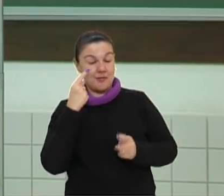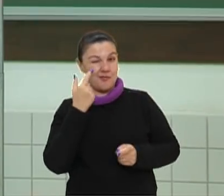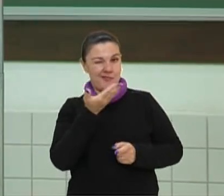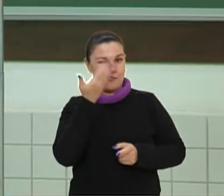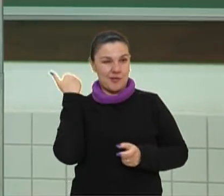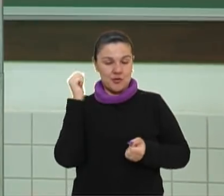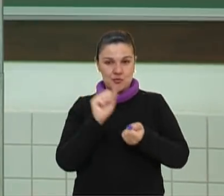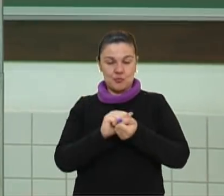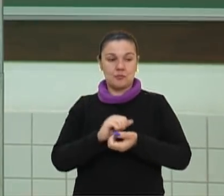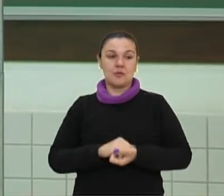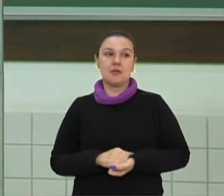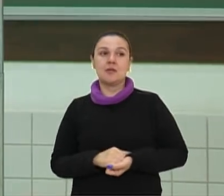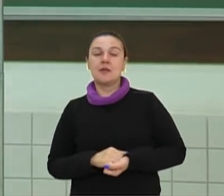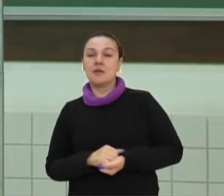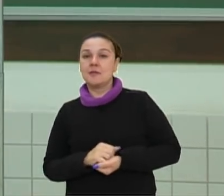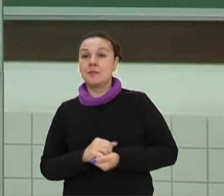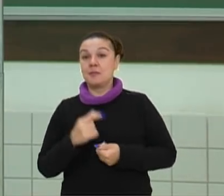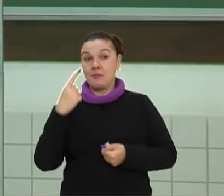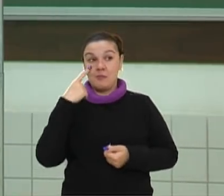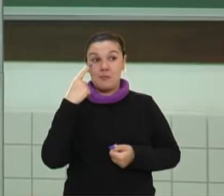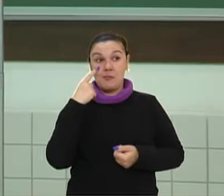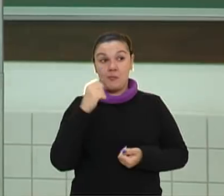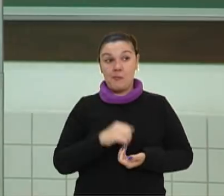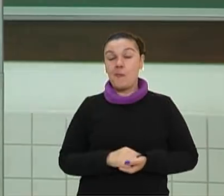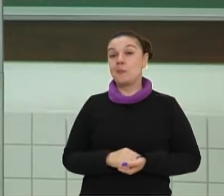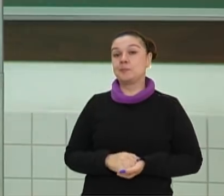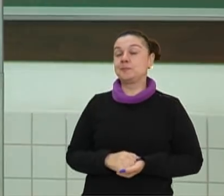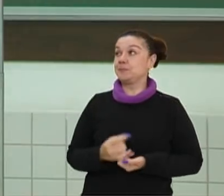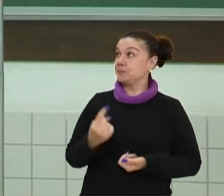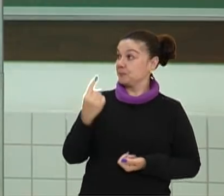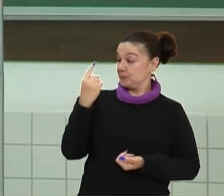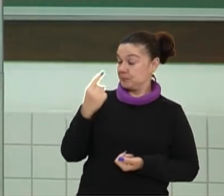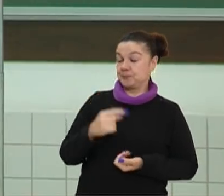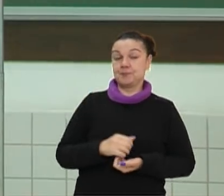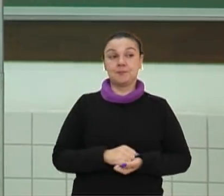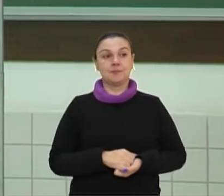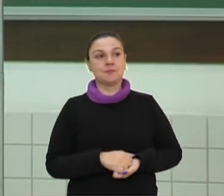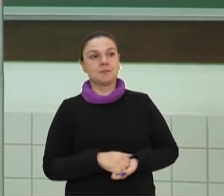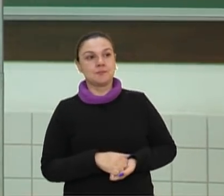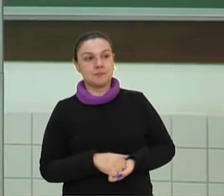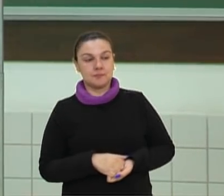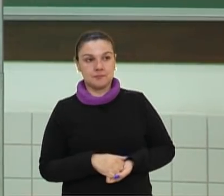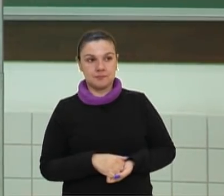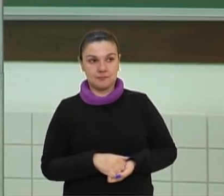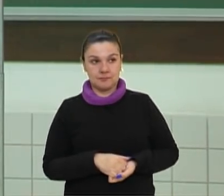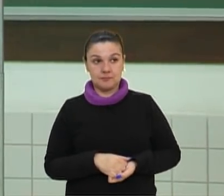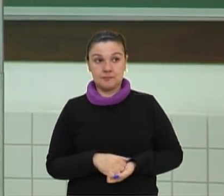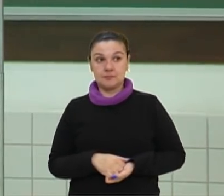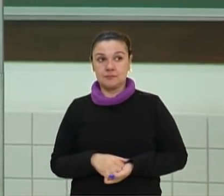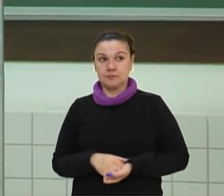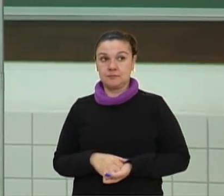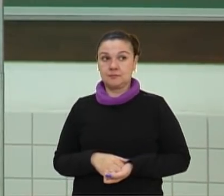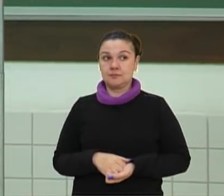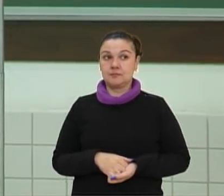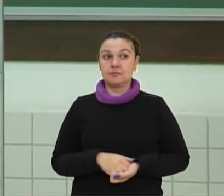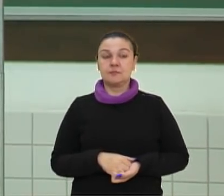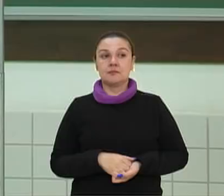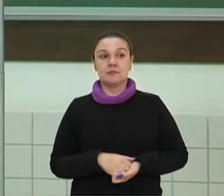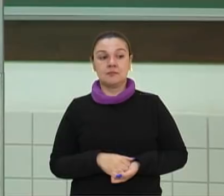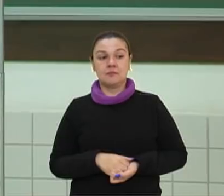lá, juntos? Então, vamos fazer aqui. Então, aqui, agora, nós